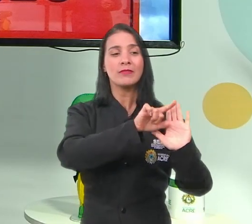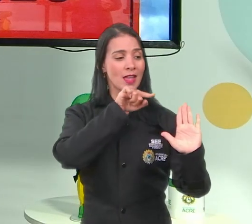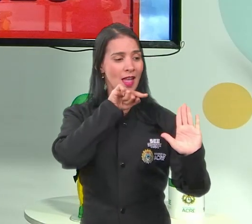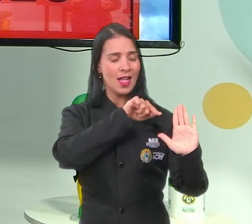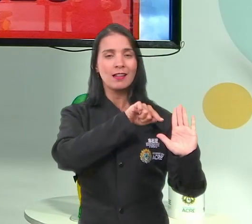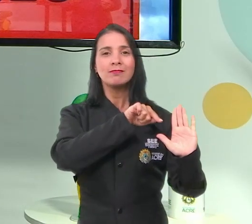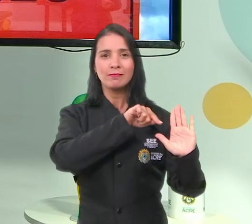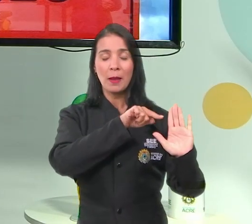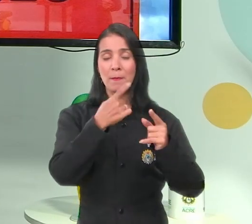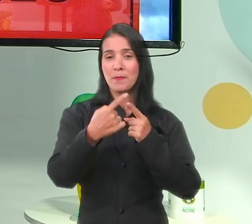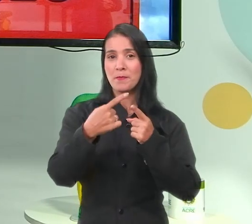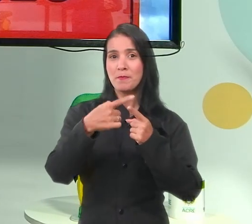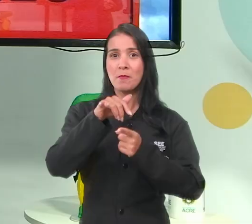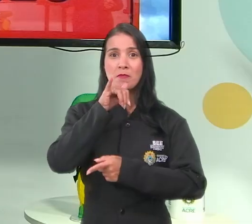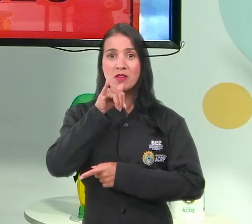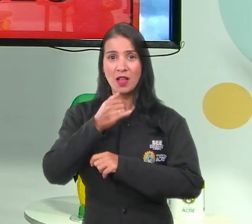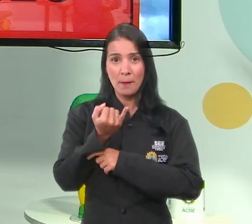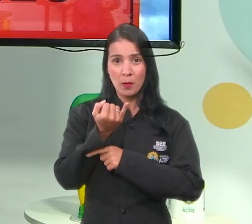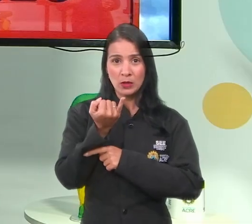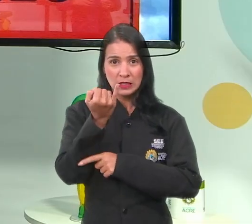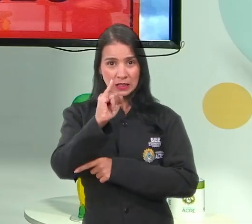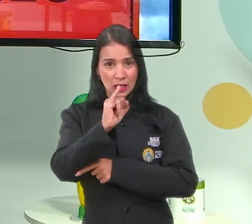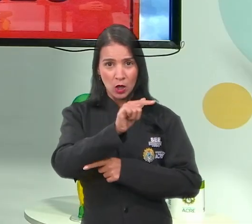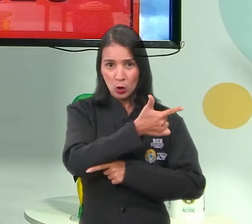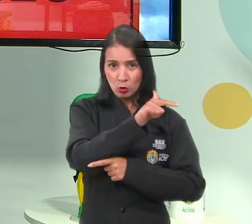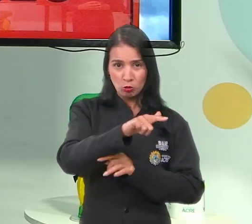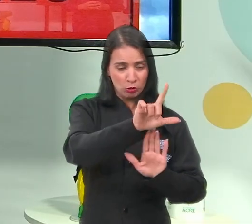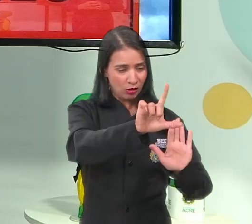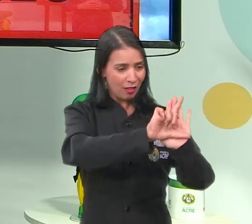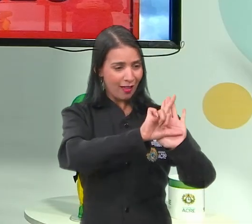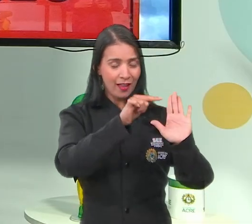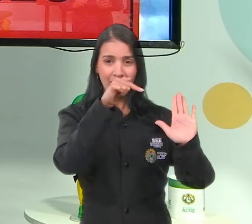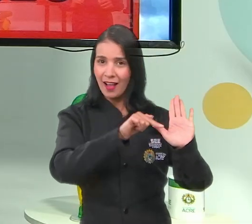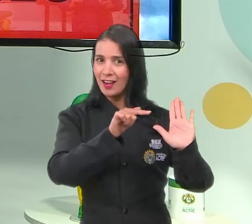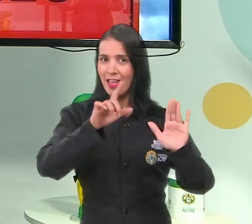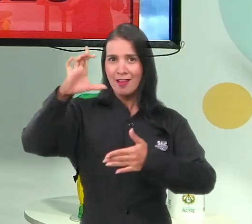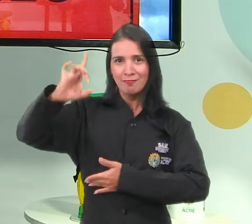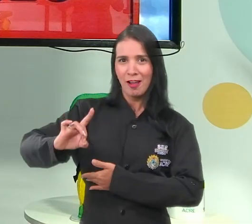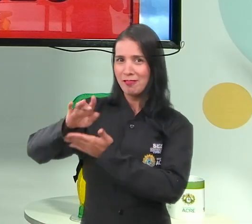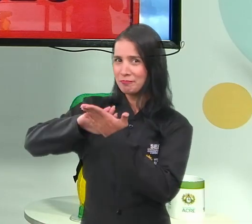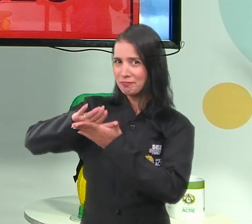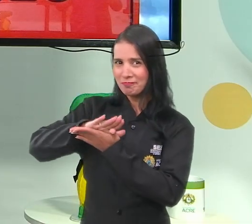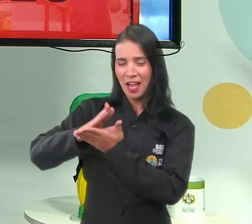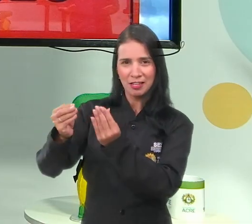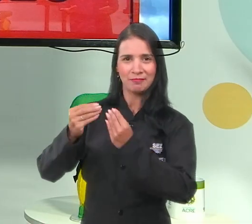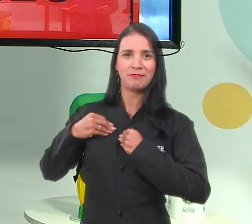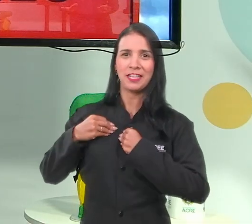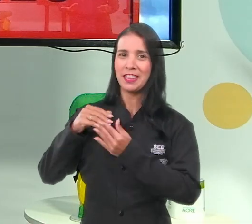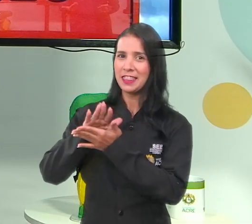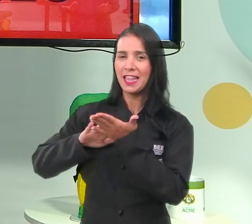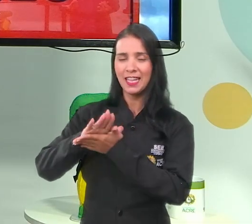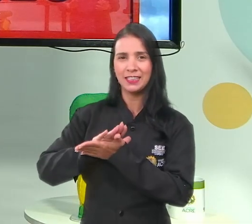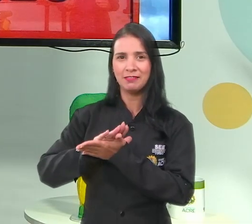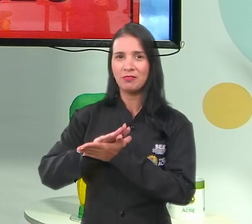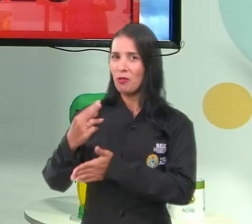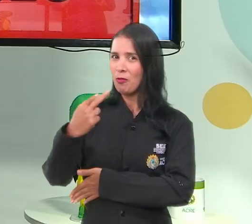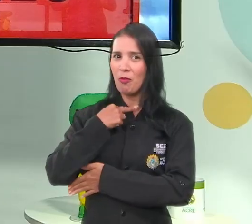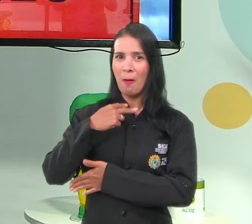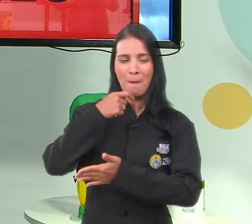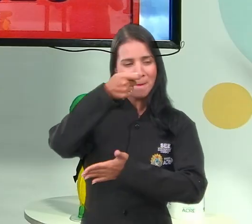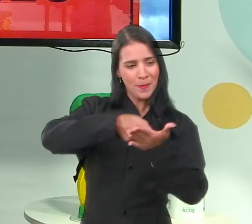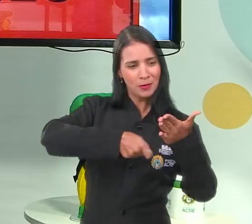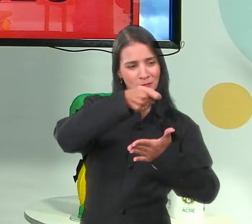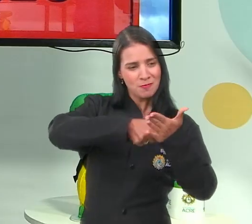tenho direito a nada se a lei não diz que eu tenho direito. Então, eu não posso fazer cobranças, eu não